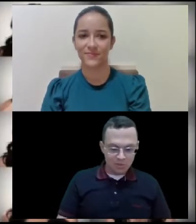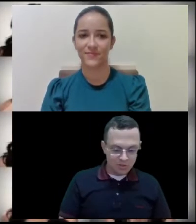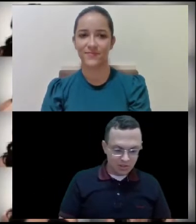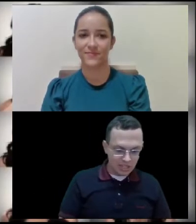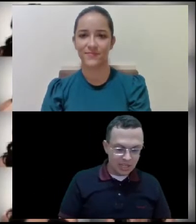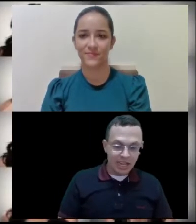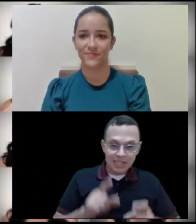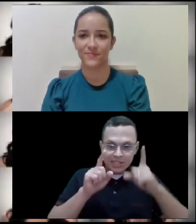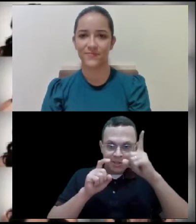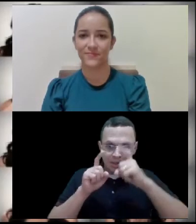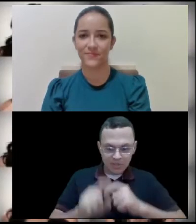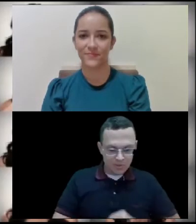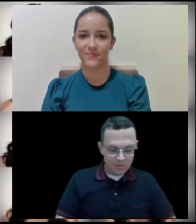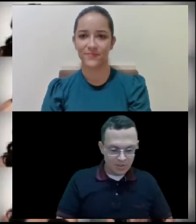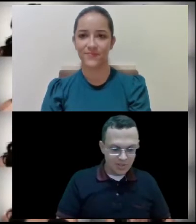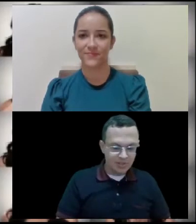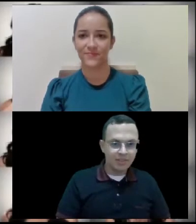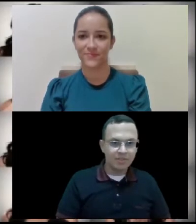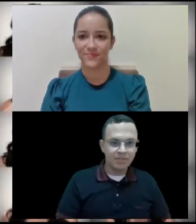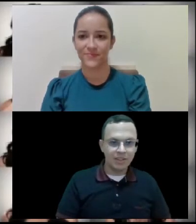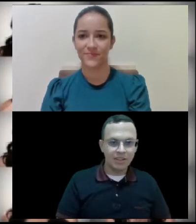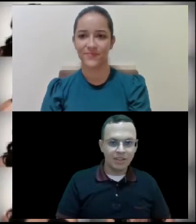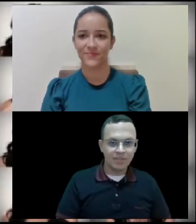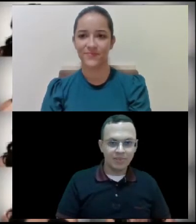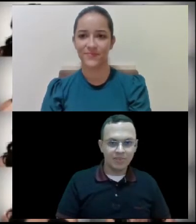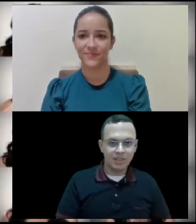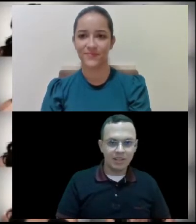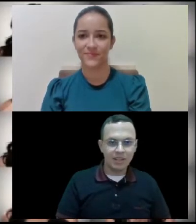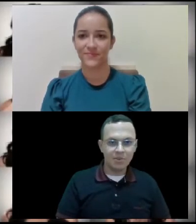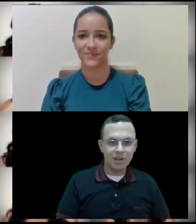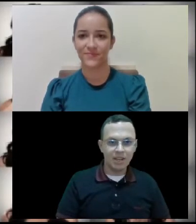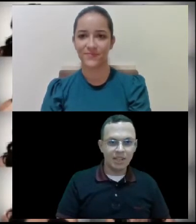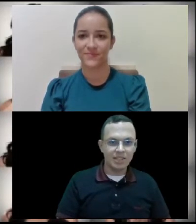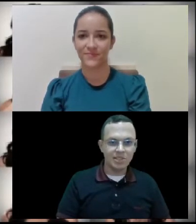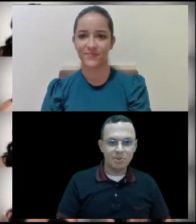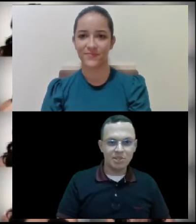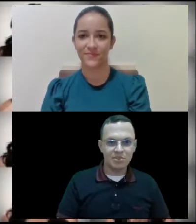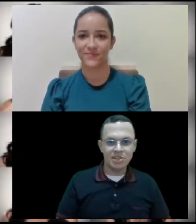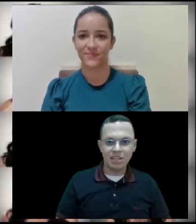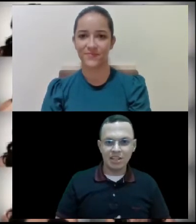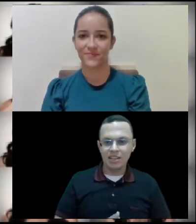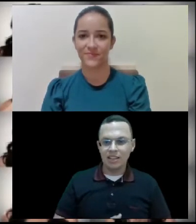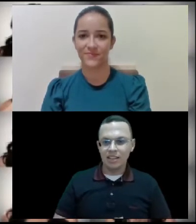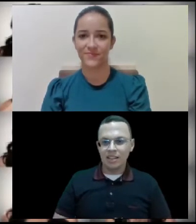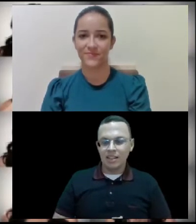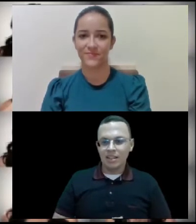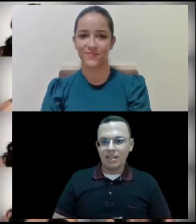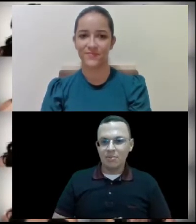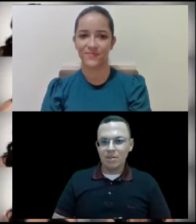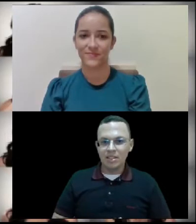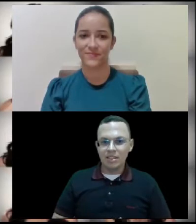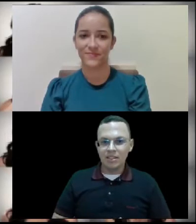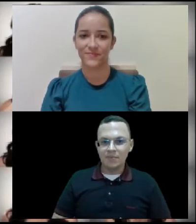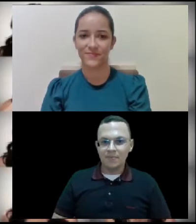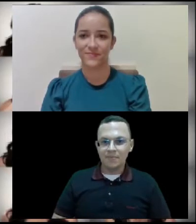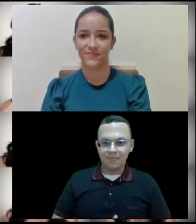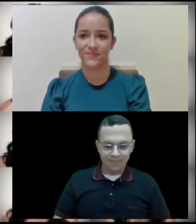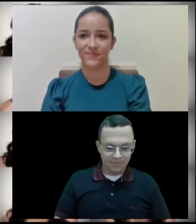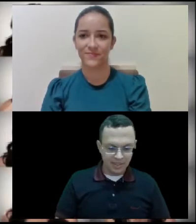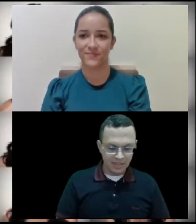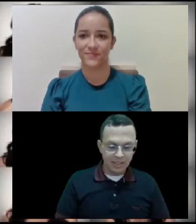Agora, vamos ver as expressões, tá? Deem uma olhada aí nas expressões da